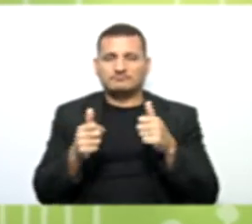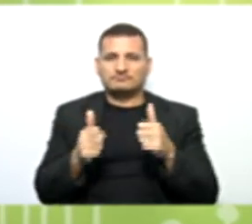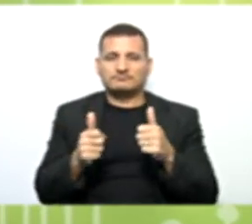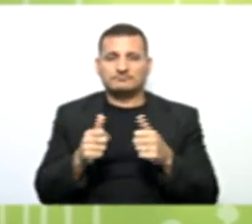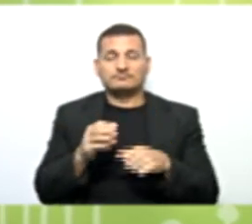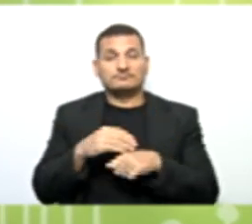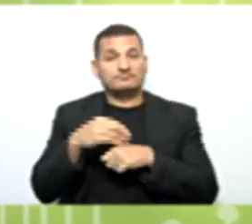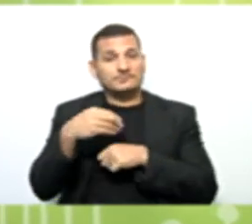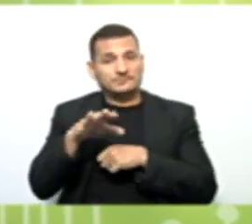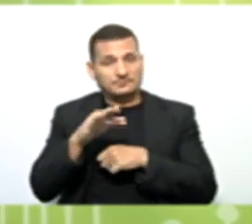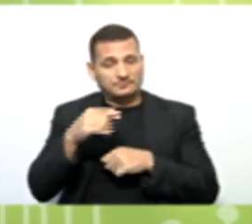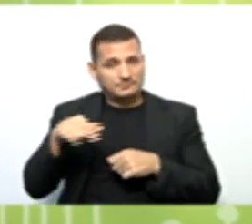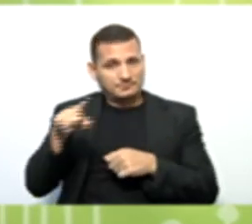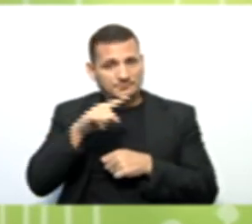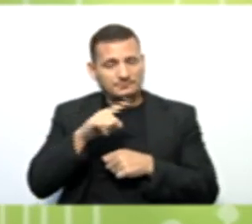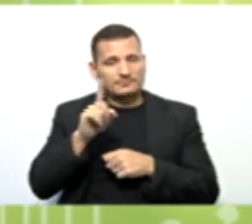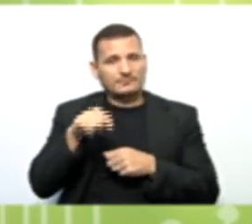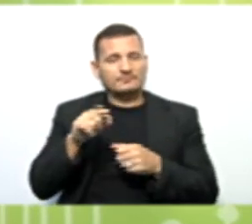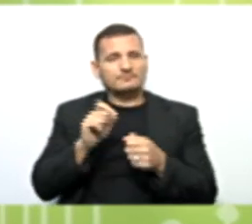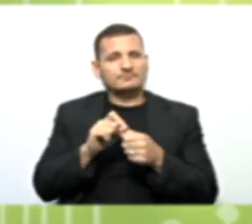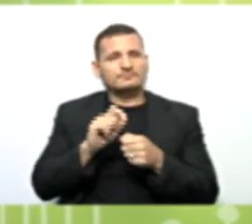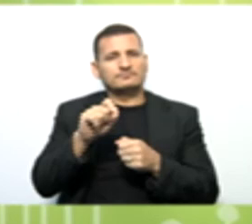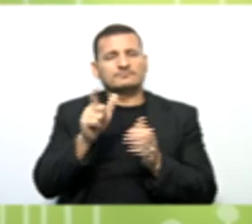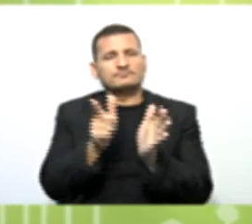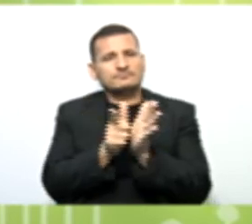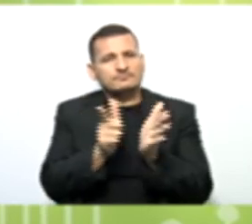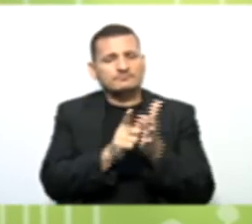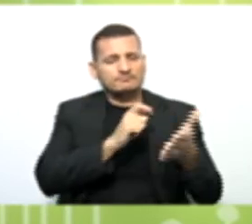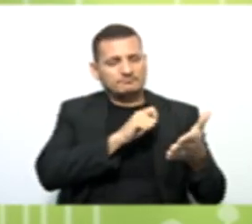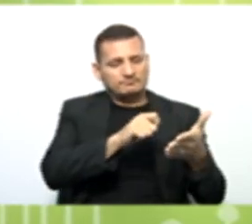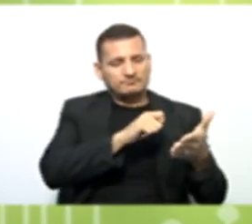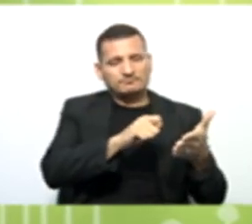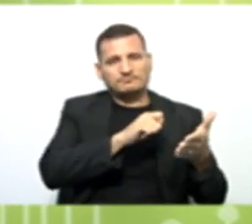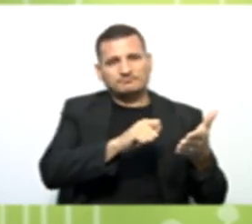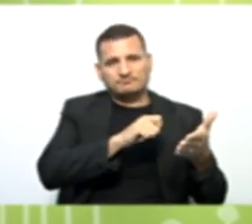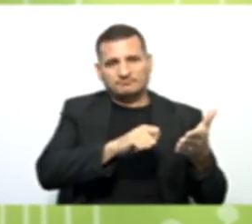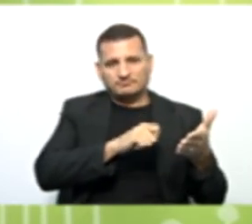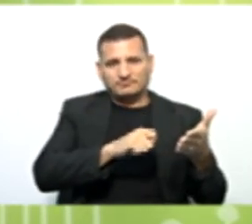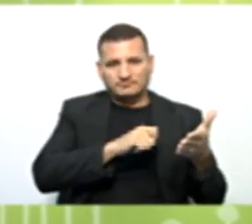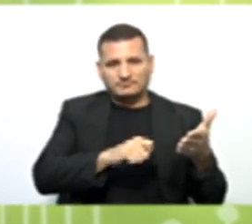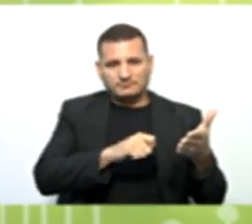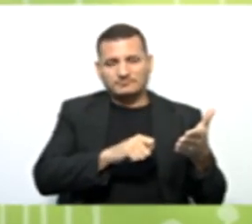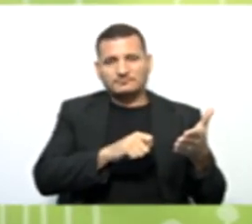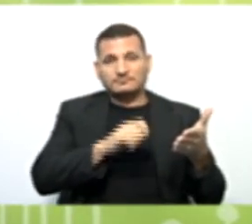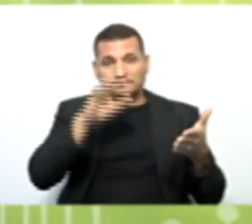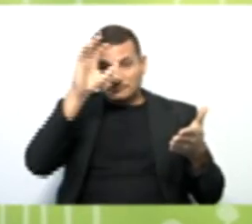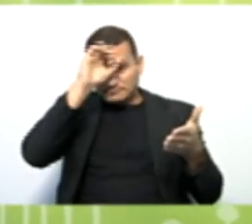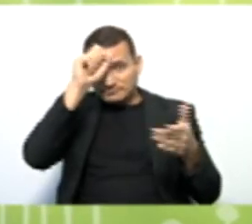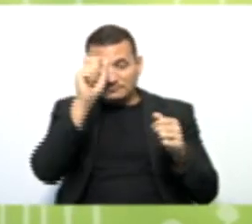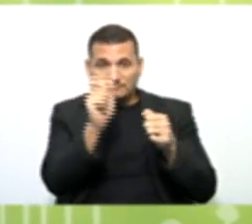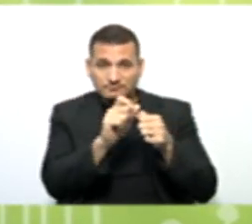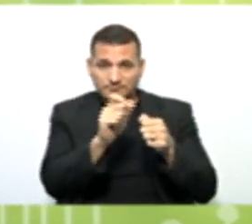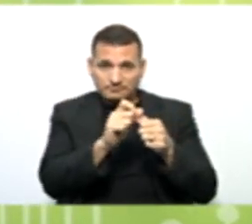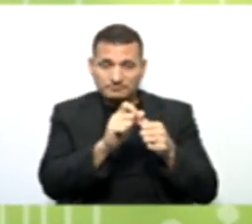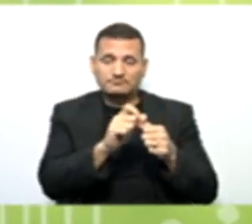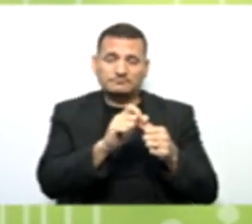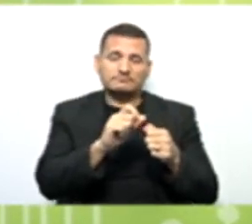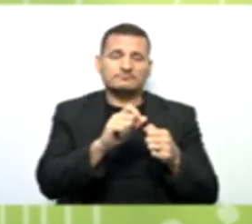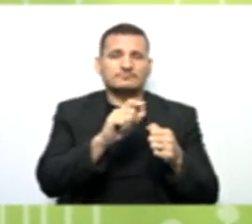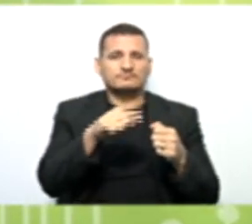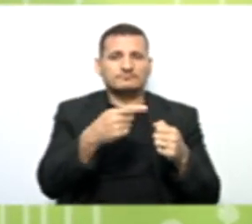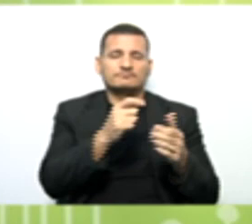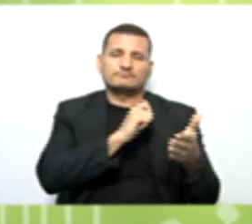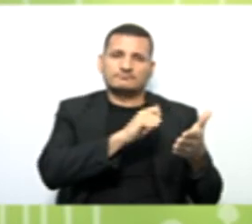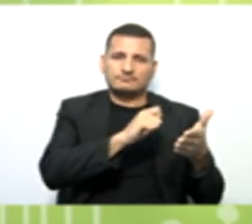Uma dica que eu dou para vocês é fazer no papel, faz na mão, igual a gente está fazendo aqui. Aprendeu a fazer uma classe? Cria uma classe na